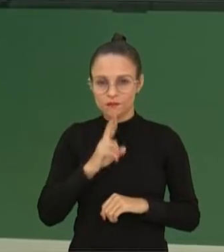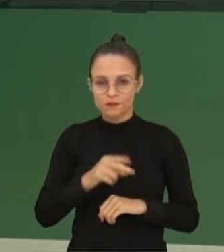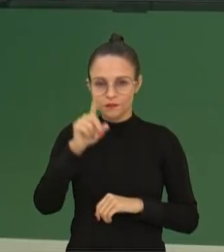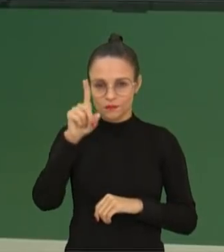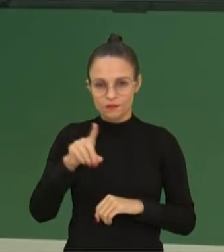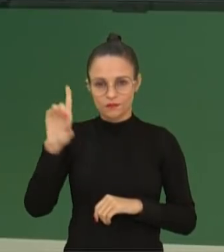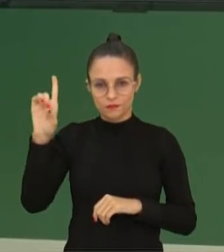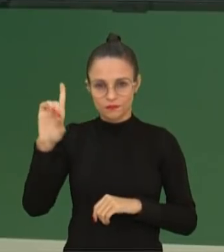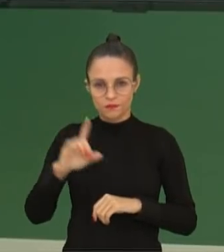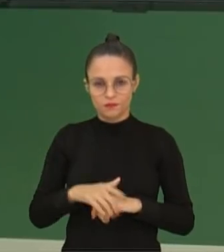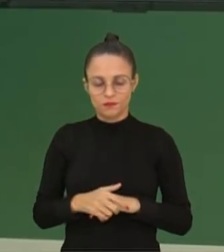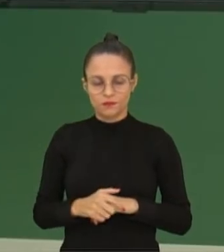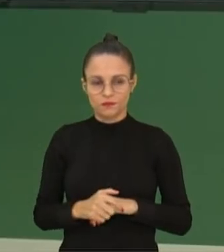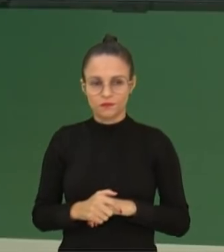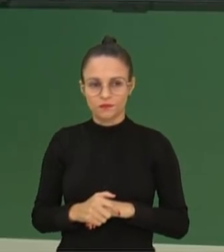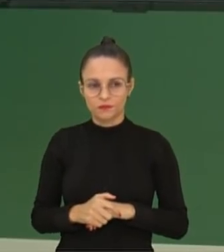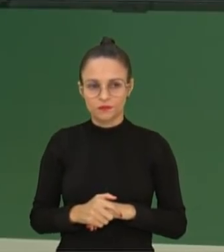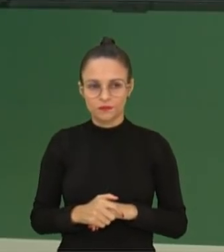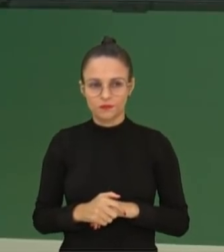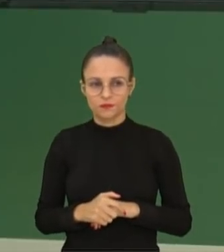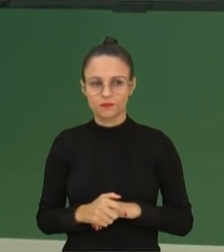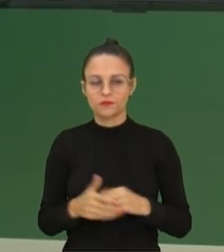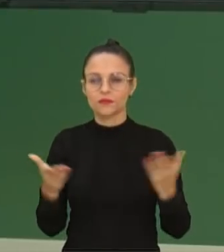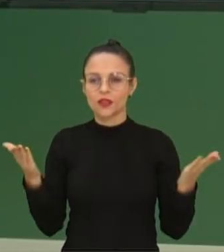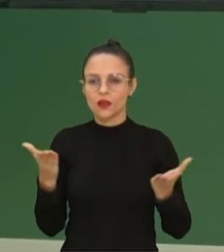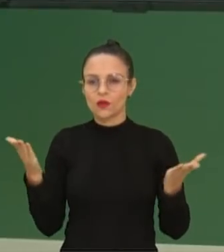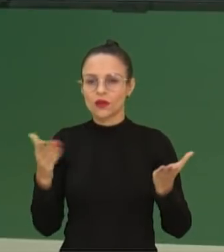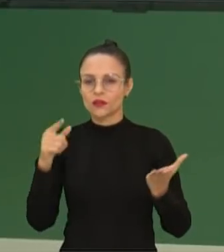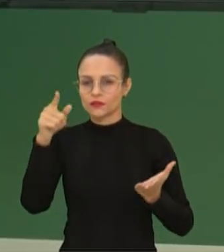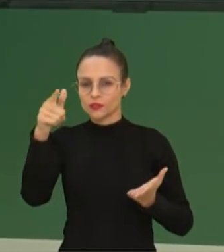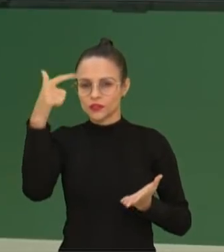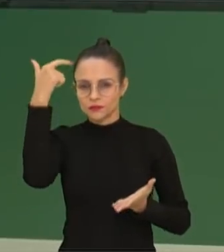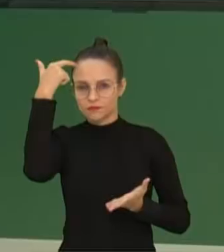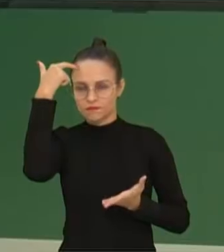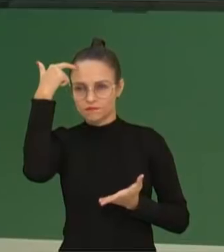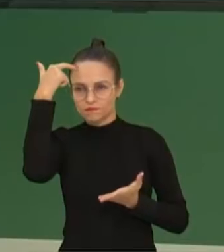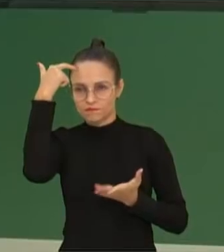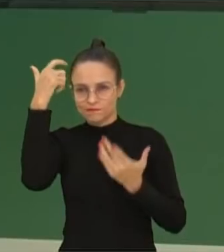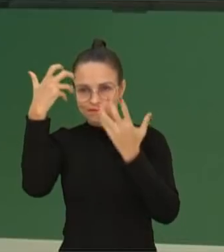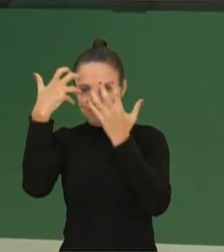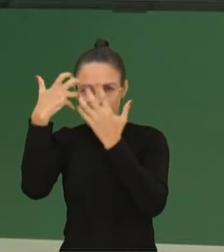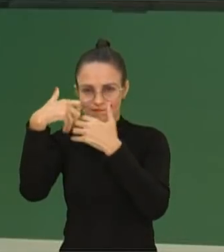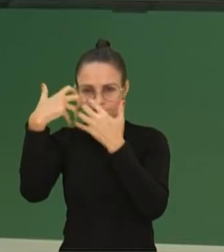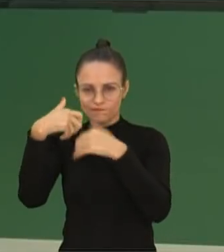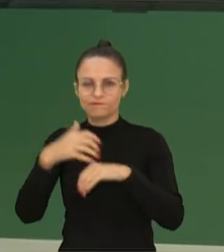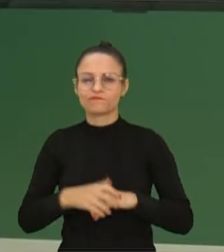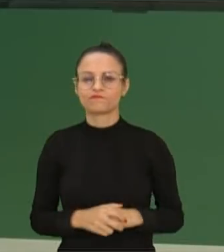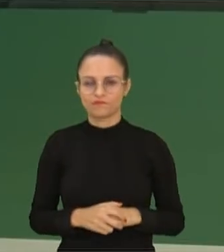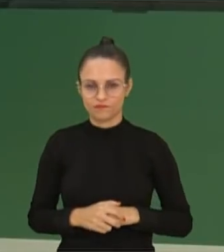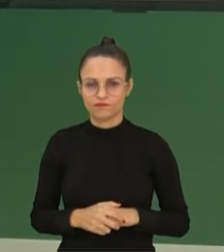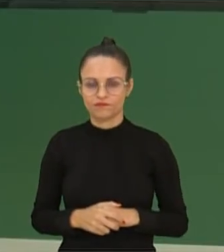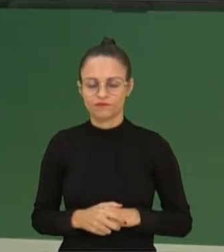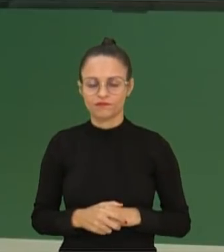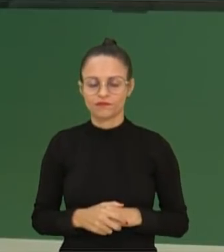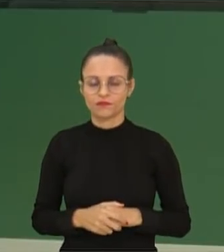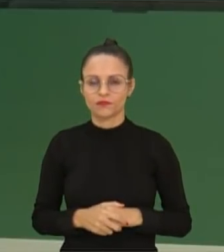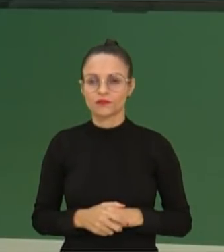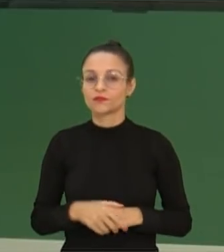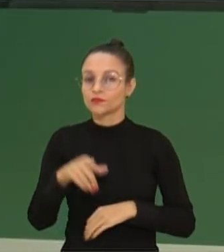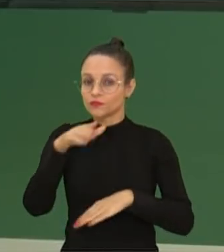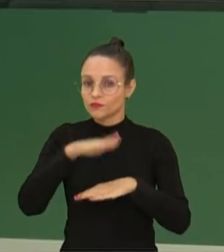era a letra D. Agora, uma questão para você pensar aí um pouquinho. Seguinte,